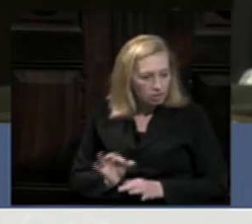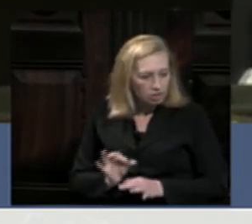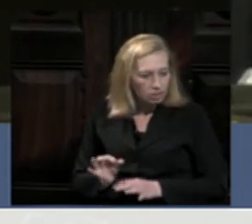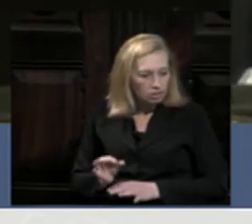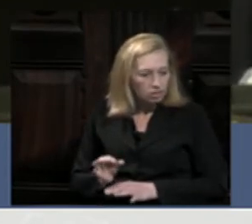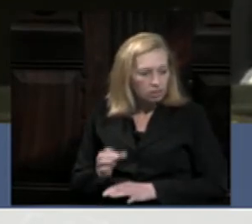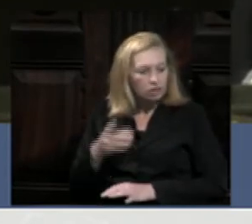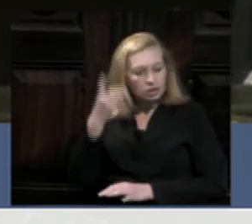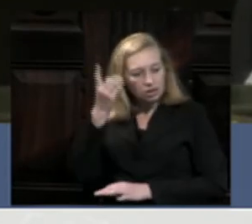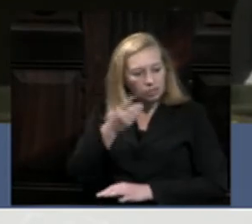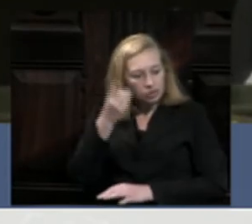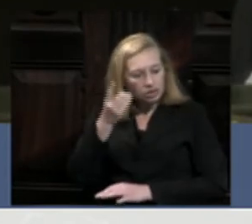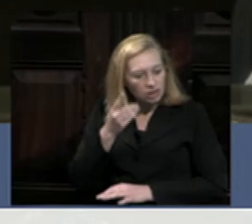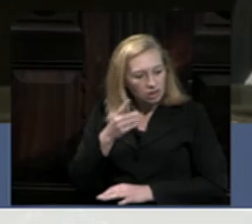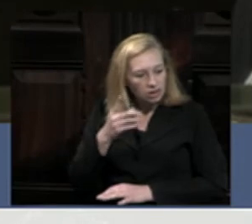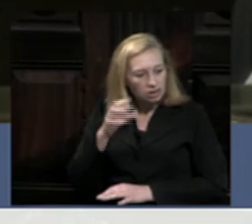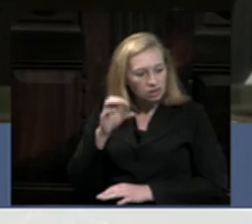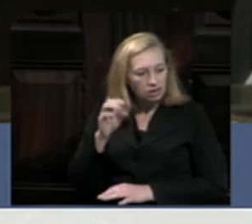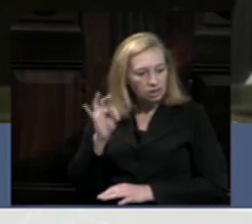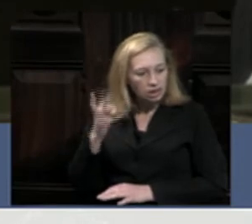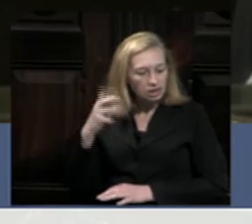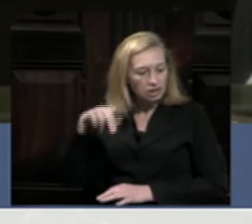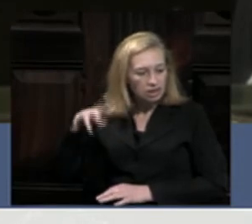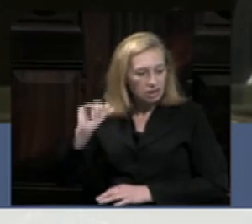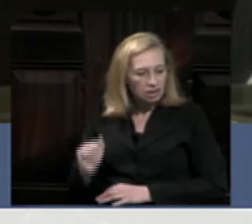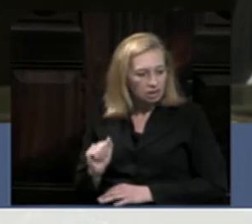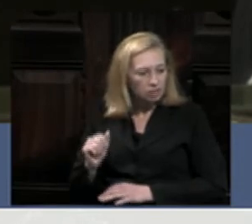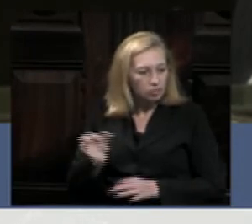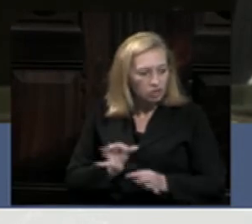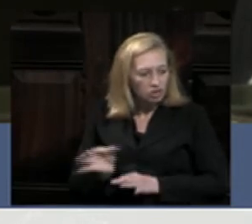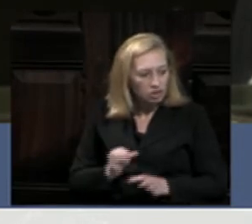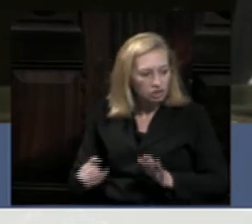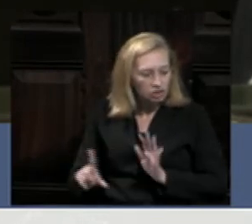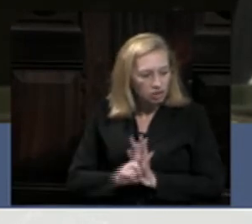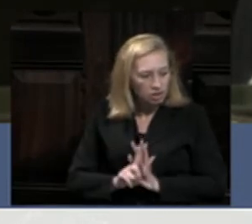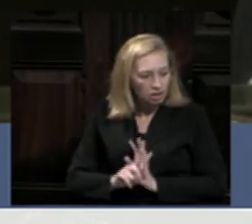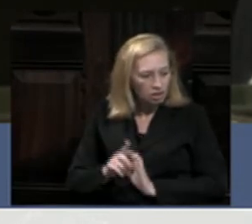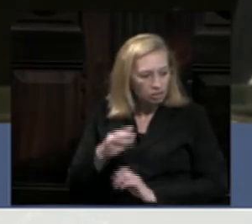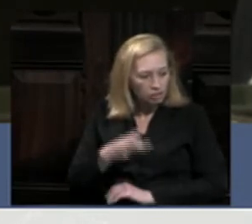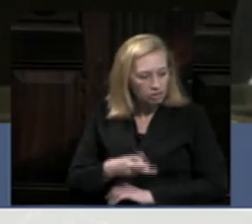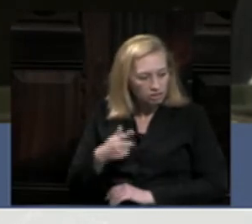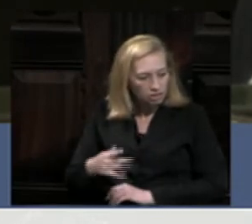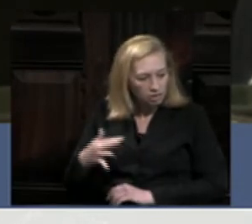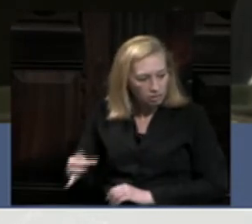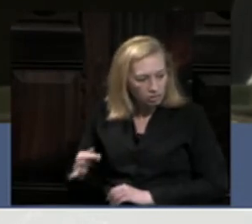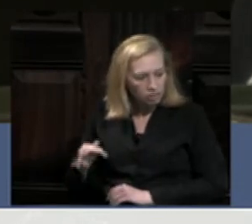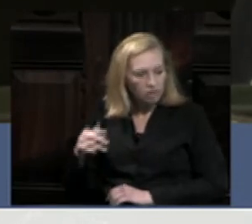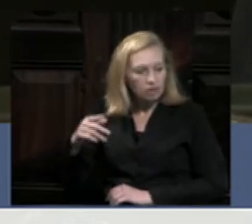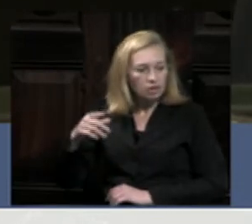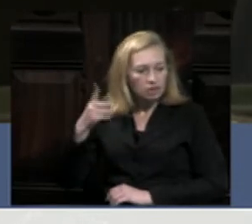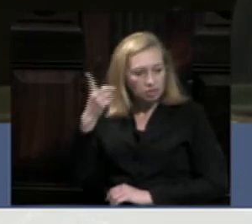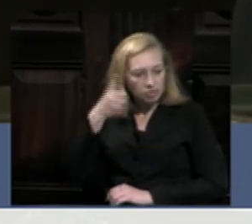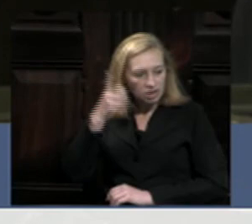da deputada Tânia Rodrigues. Projeto de lei número 1751-2016, de autoria da deputada Zeidan.